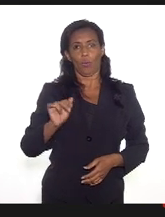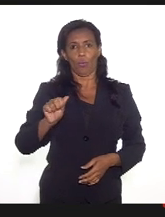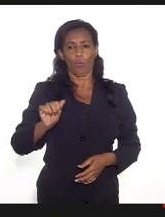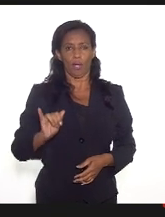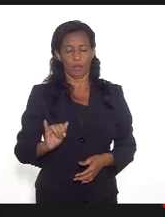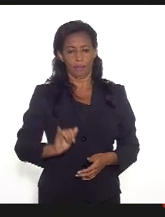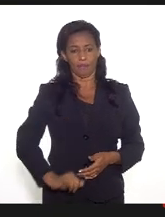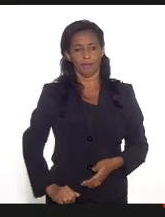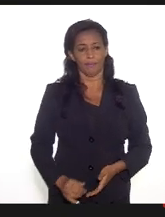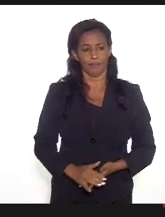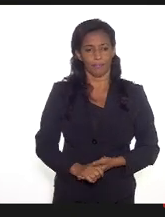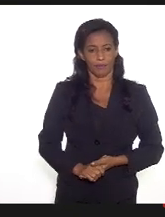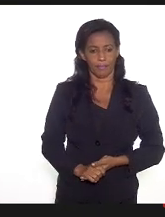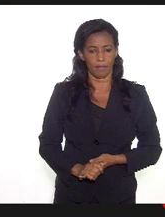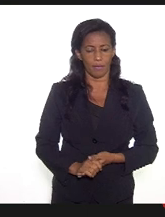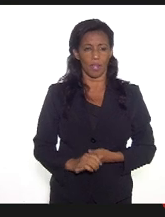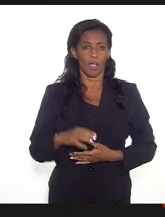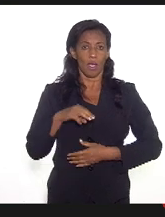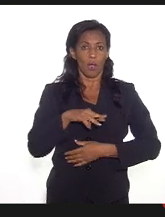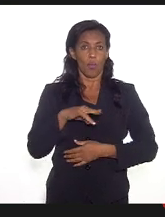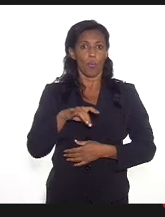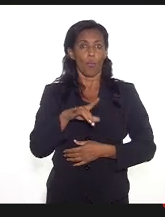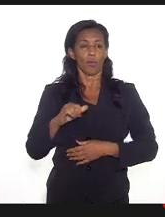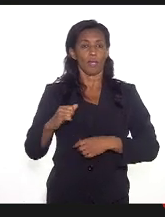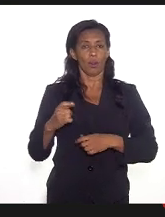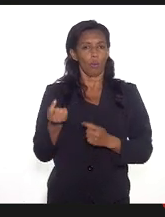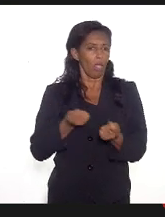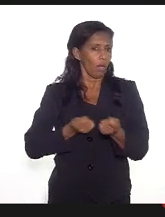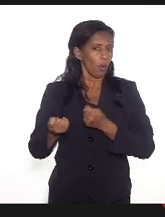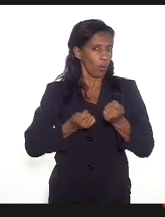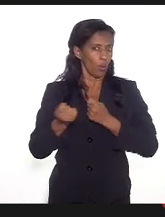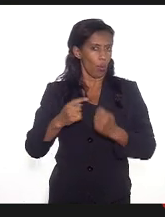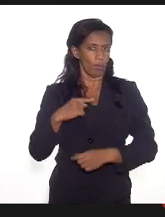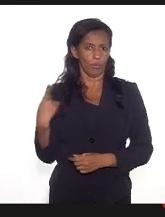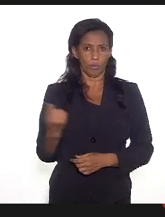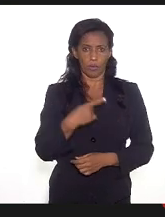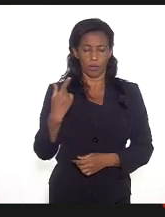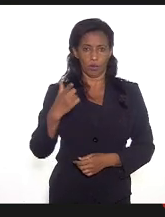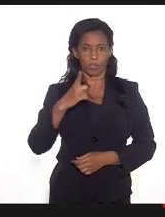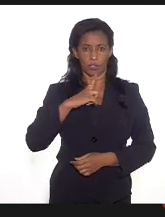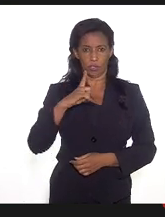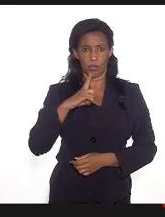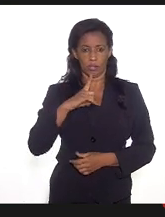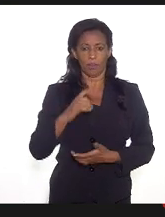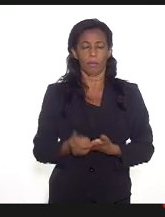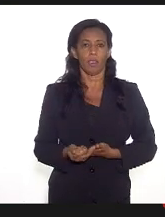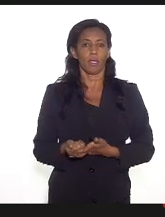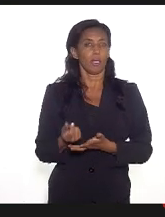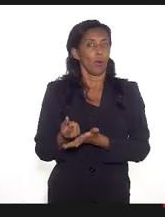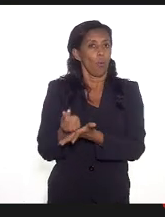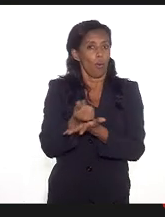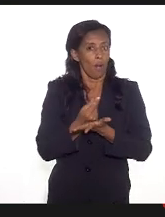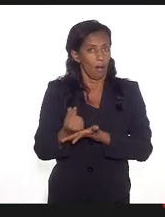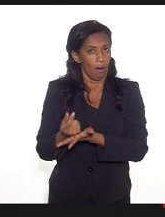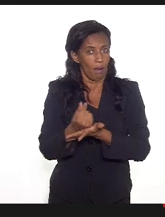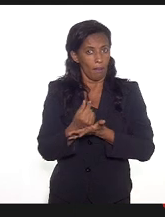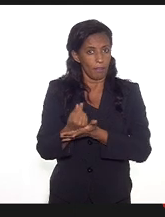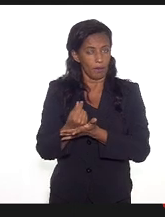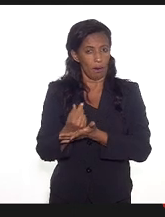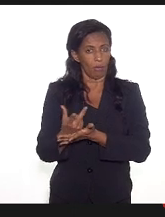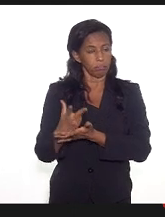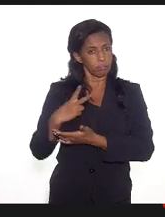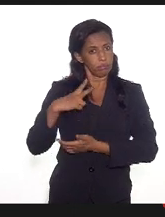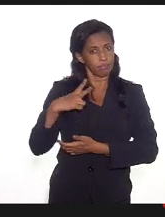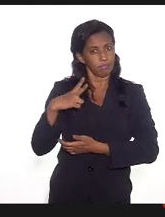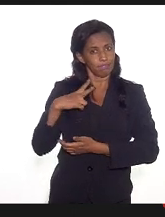Bom, e o modelo econômico que nós nos referimos é um modelo econômico em que o capital privado,